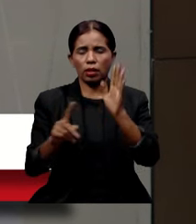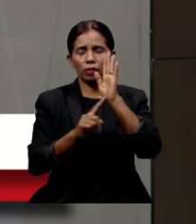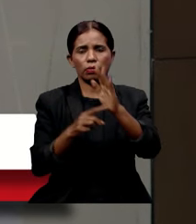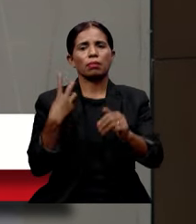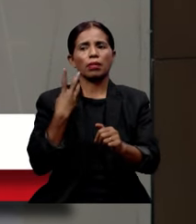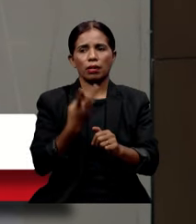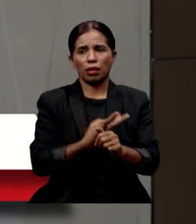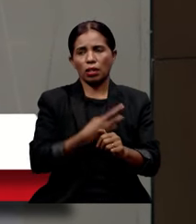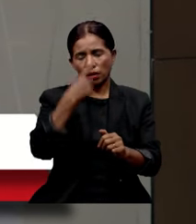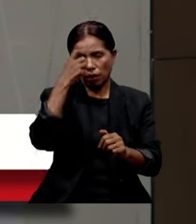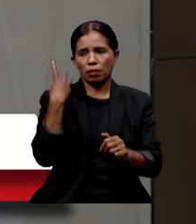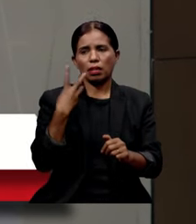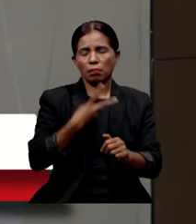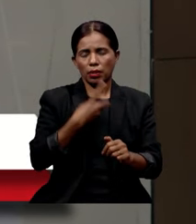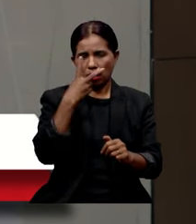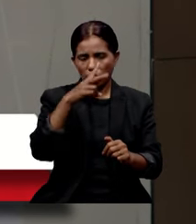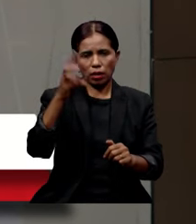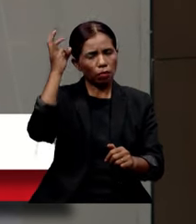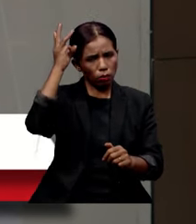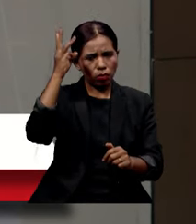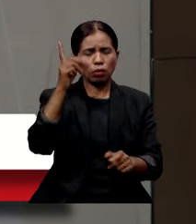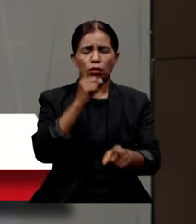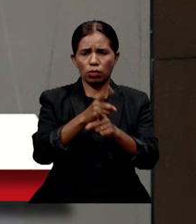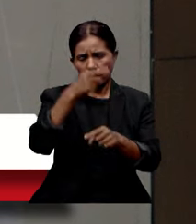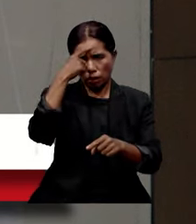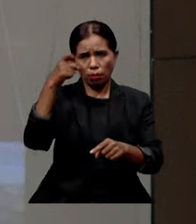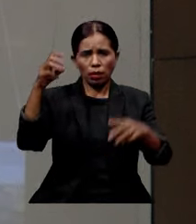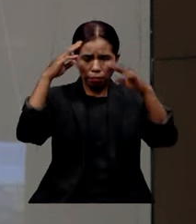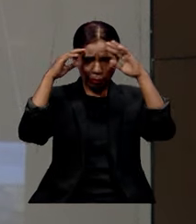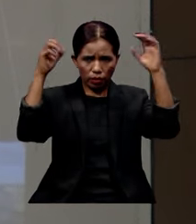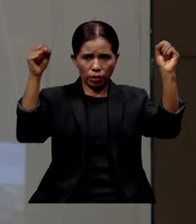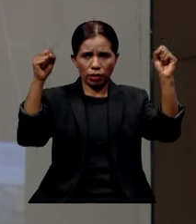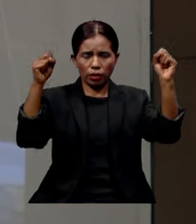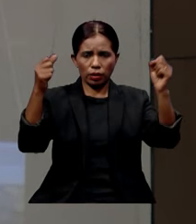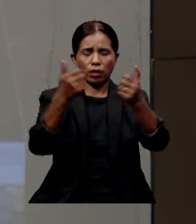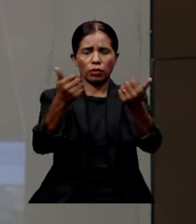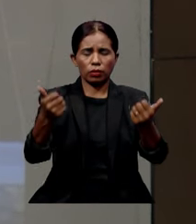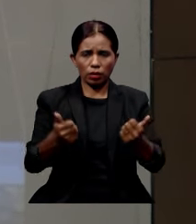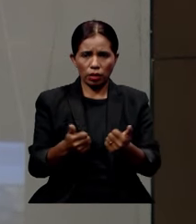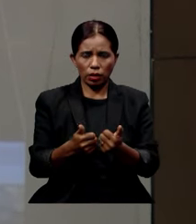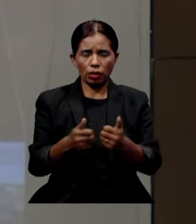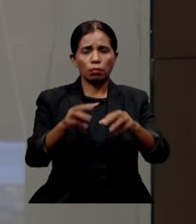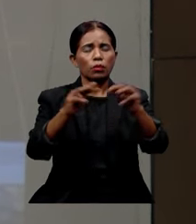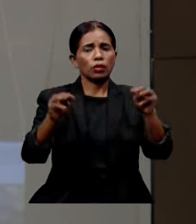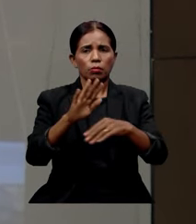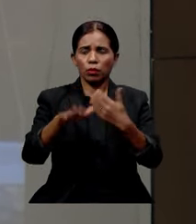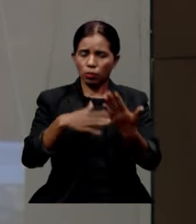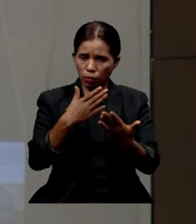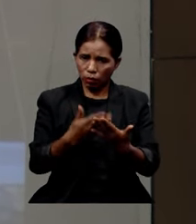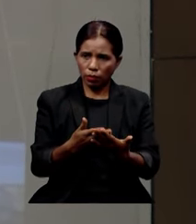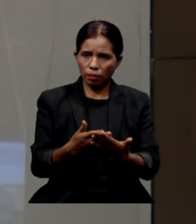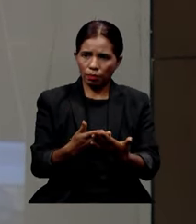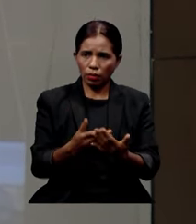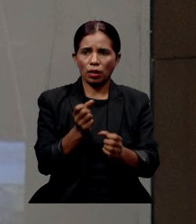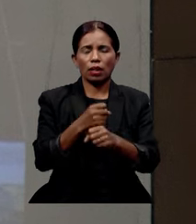tamba, amere de confusão, tamba, presidente, autoridade ou presidente município serne,